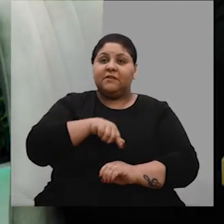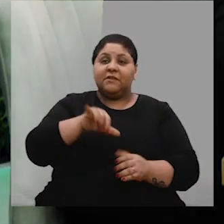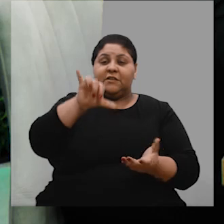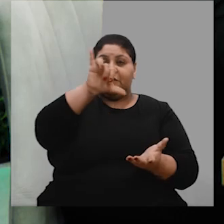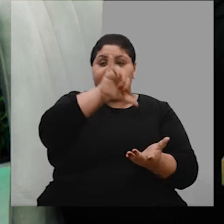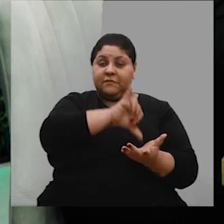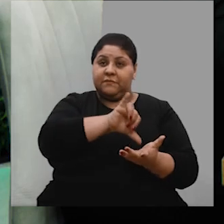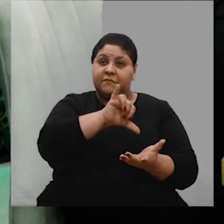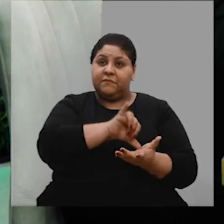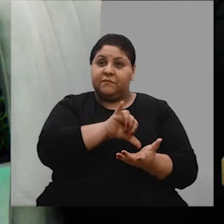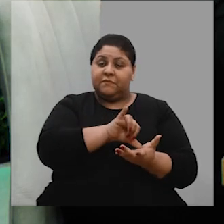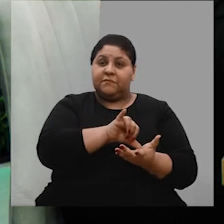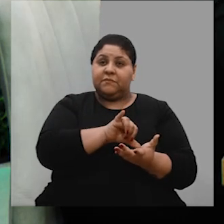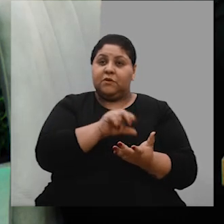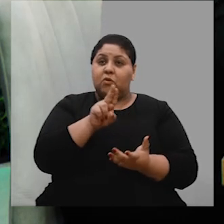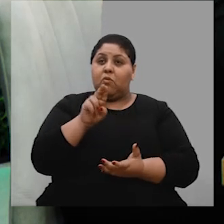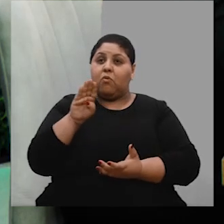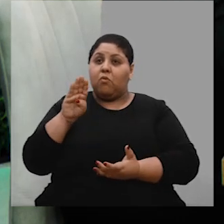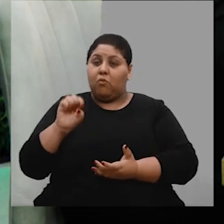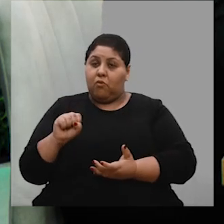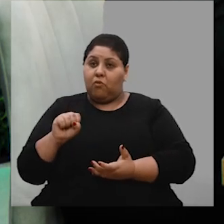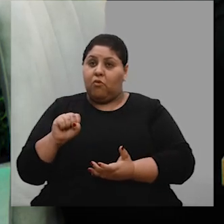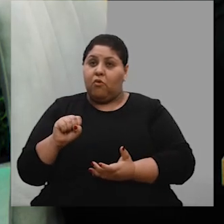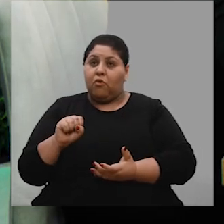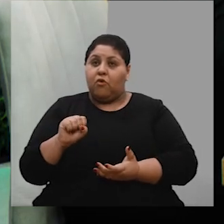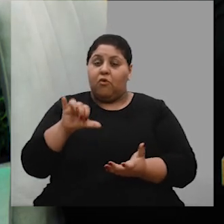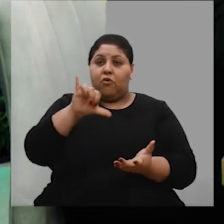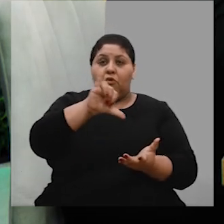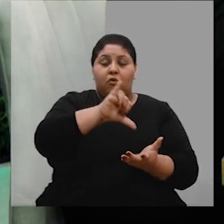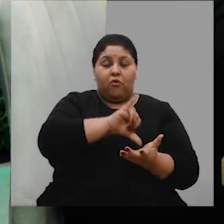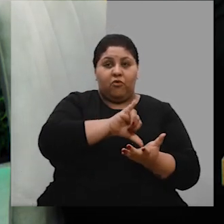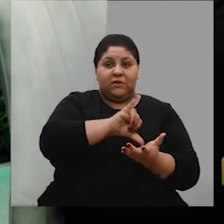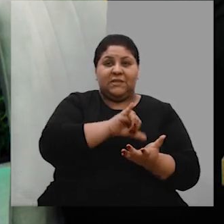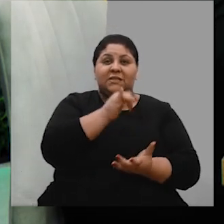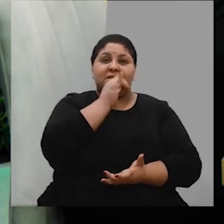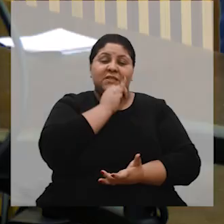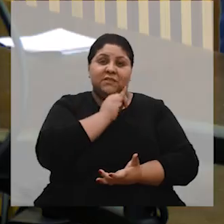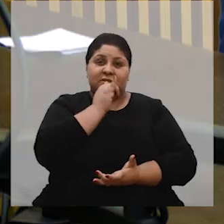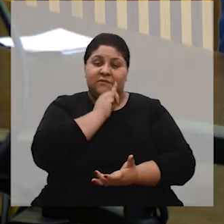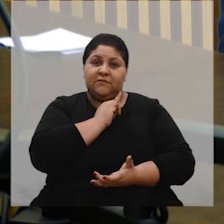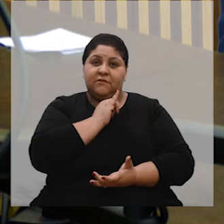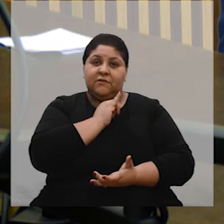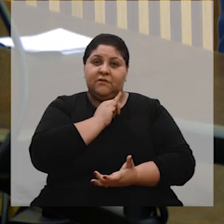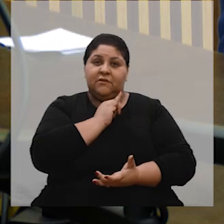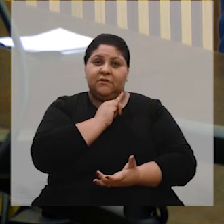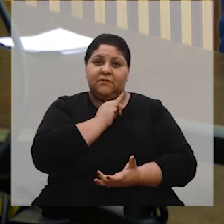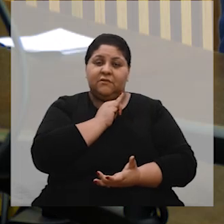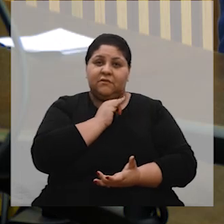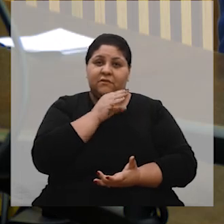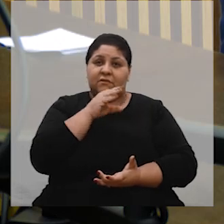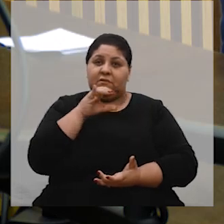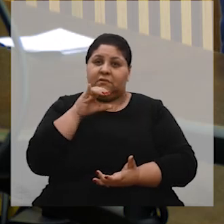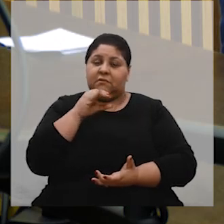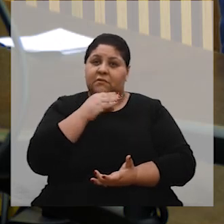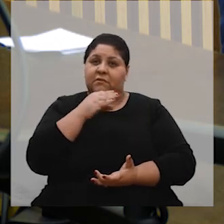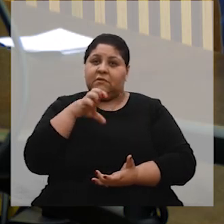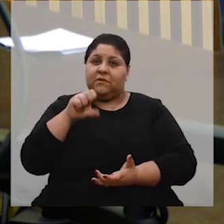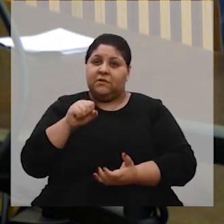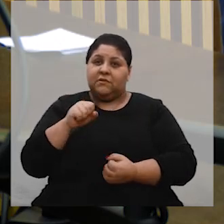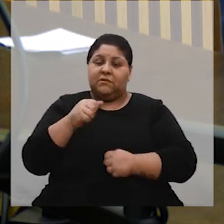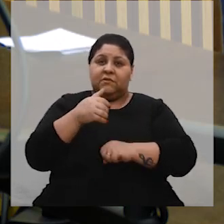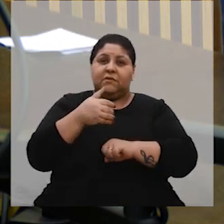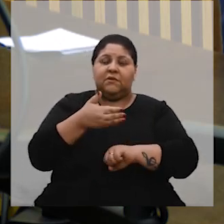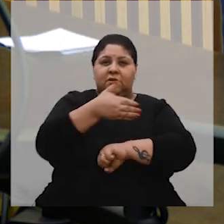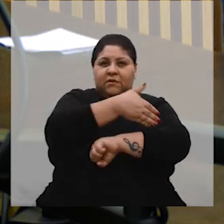os centros, as UBSs, e a gente tem o centro de testagem, que é no CES, que é ali na